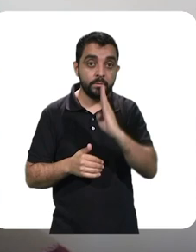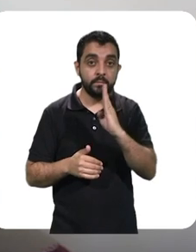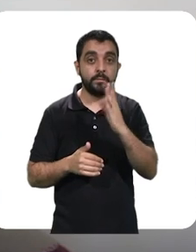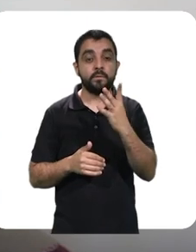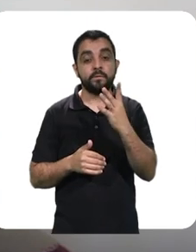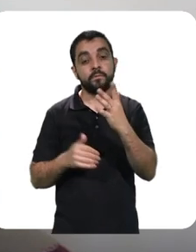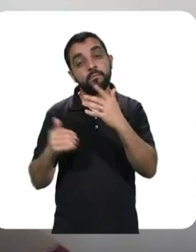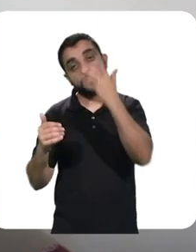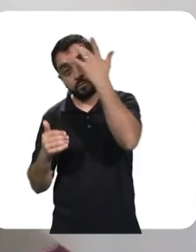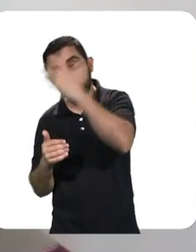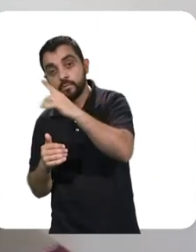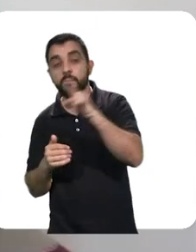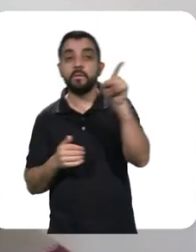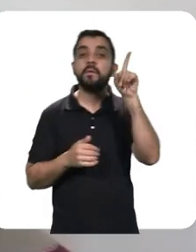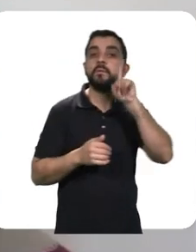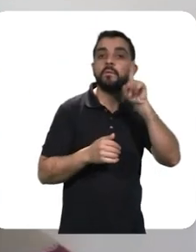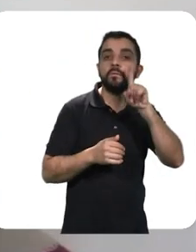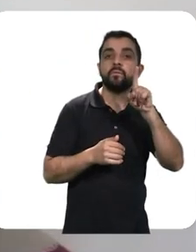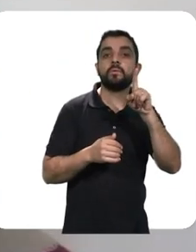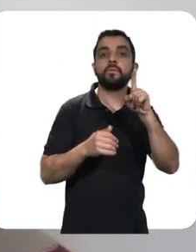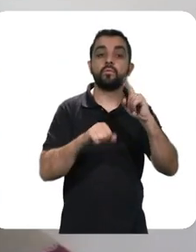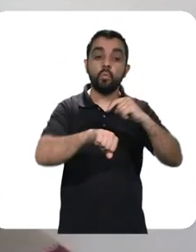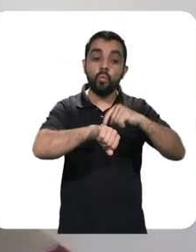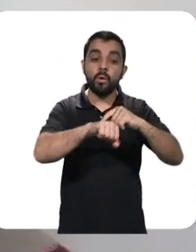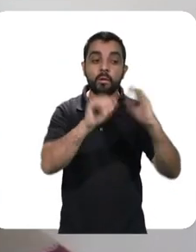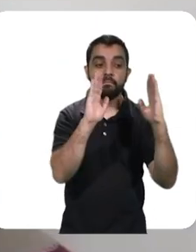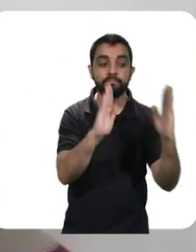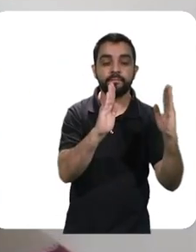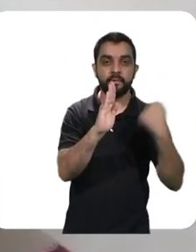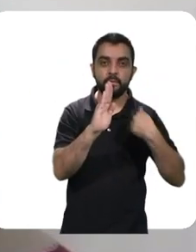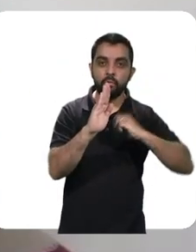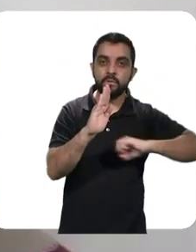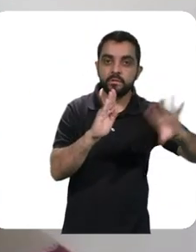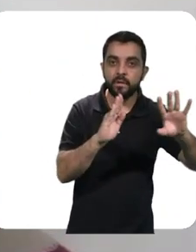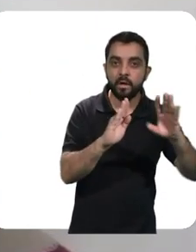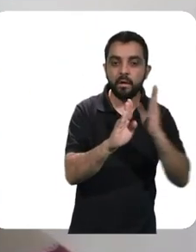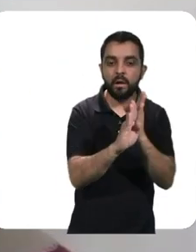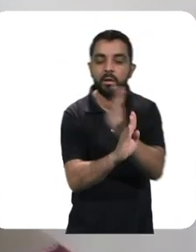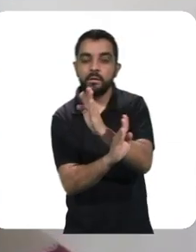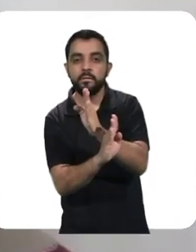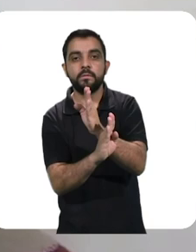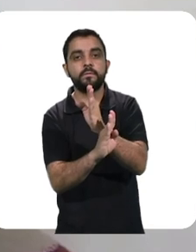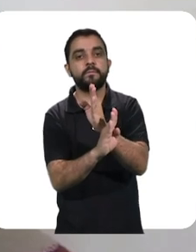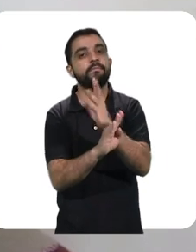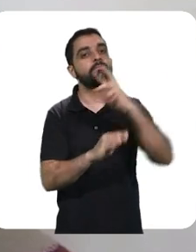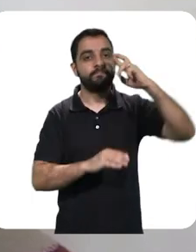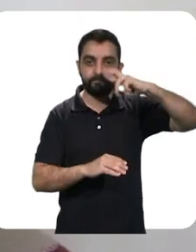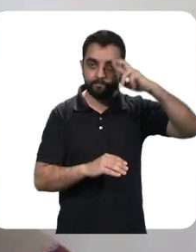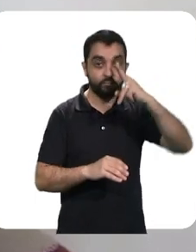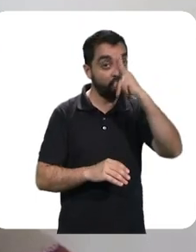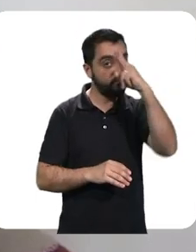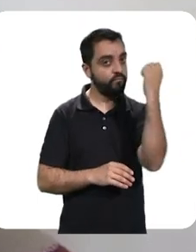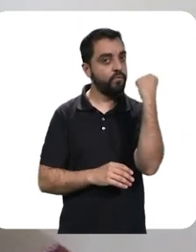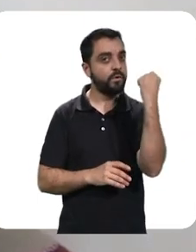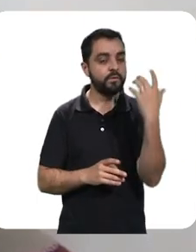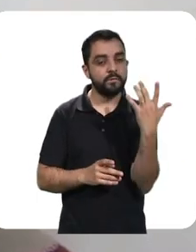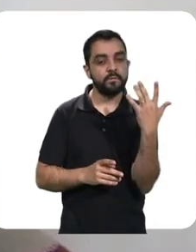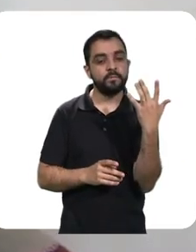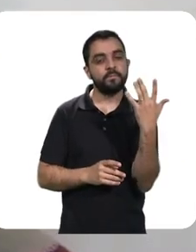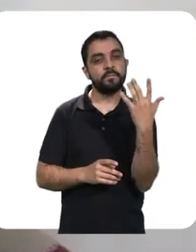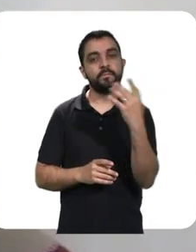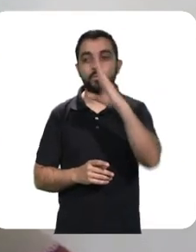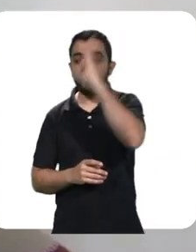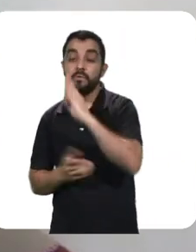Estados Unidos. Eu sei que se eu sair na rua eu vou ter problema. Outra no Brasil. Então, assim, como a gente não tem fiscalização, eu acho